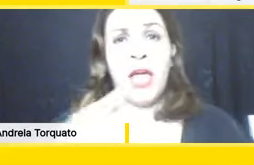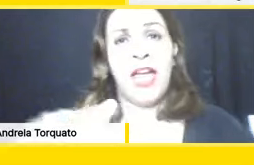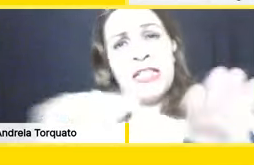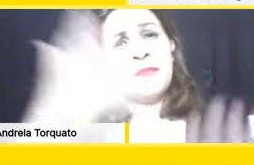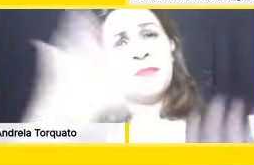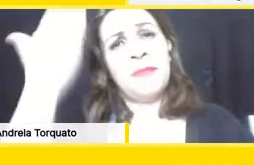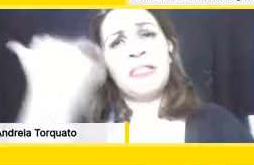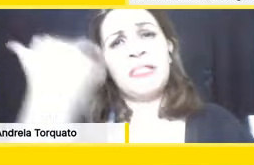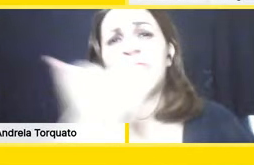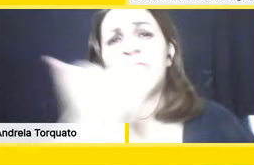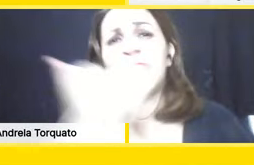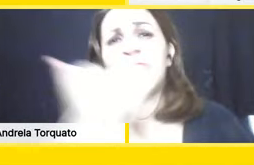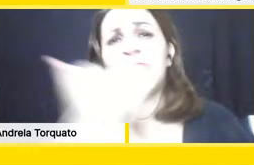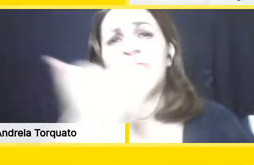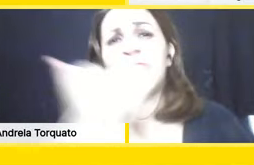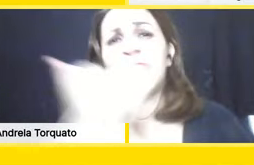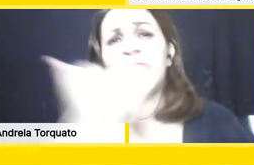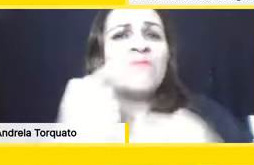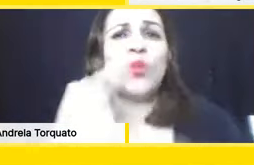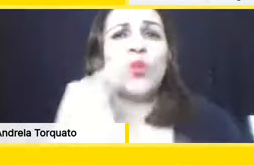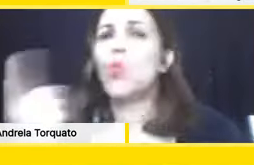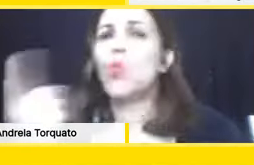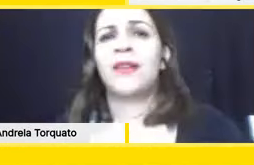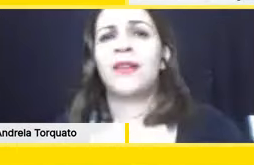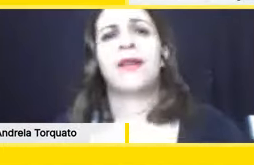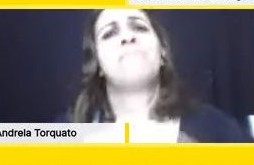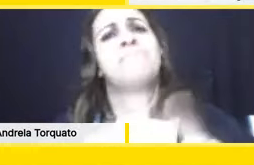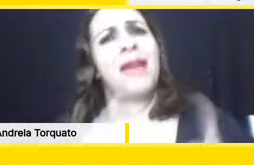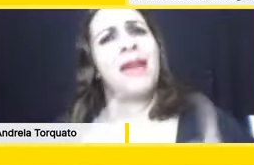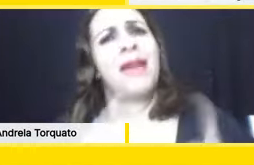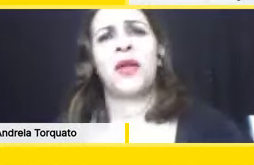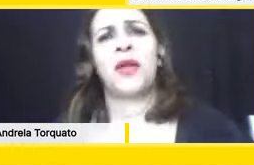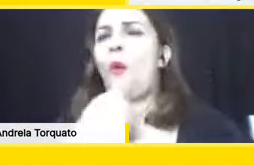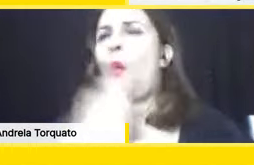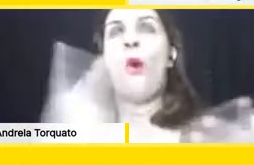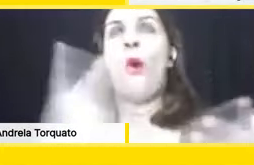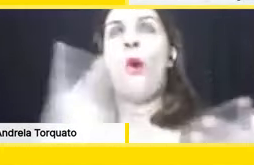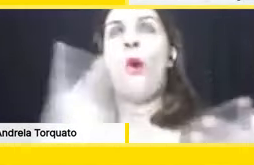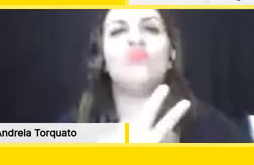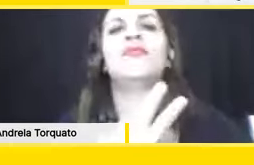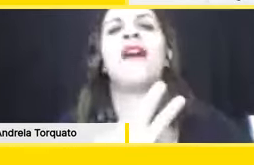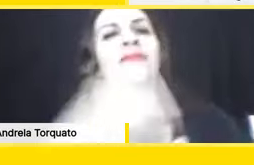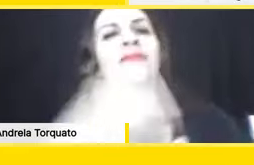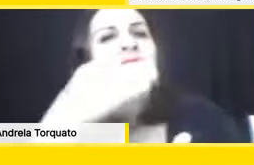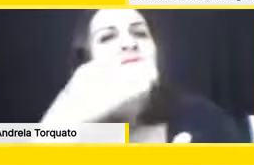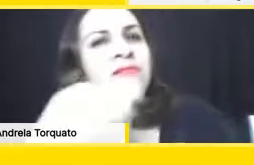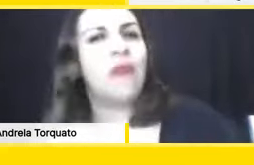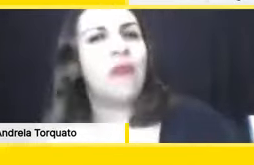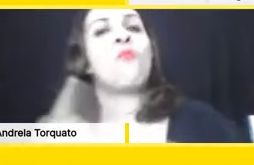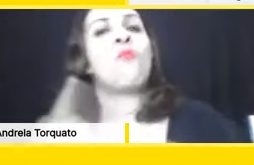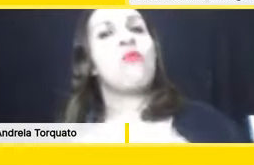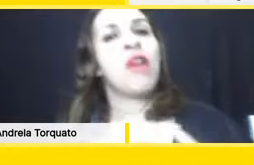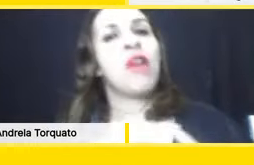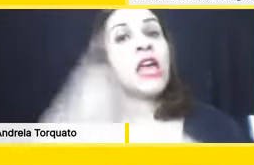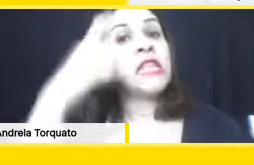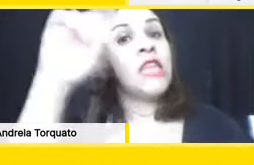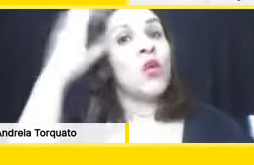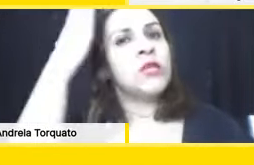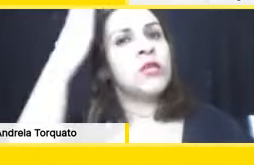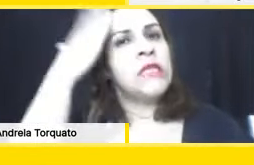passada, né? Mas eu vou te falar, Edilson, para mim tudo acontece sobre a provisão de